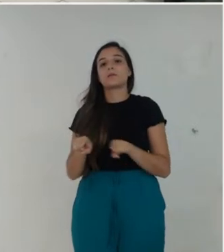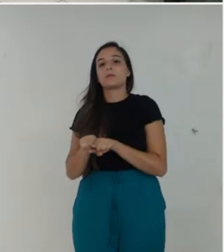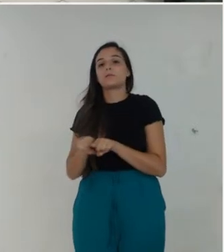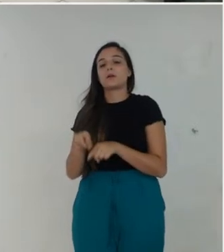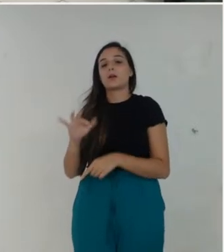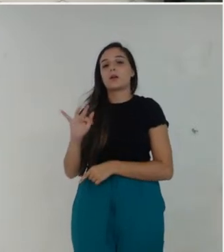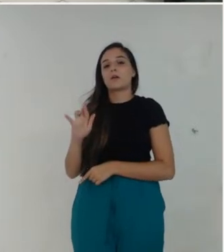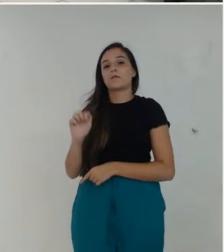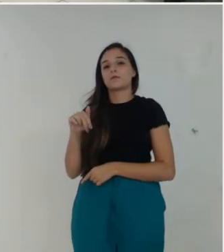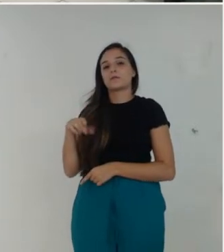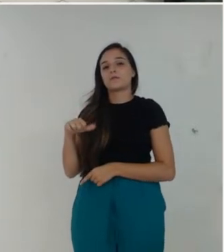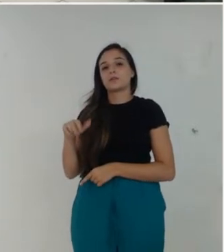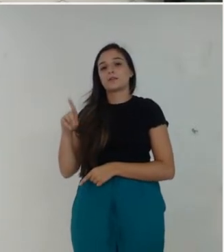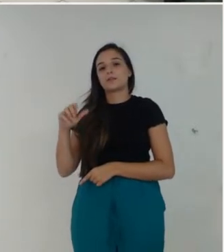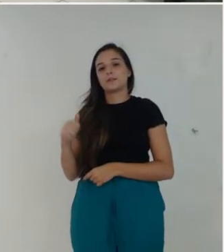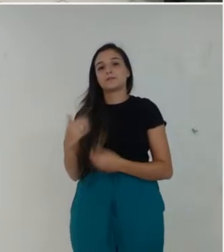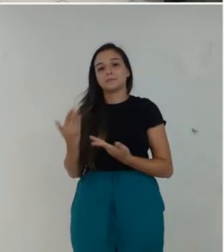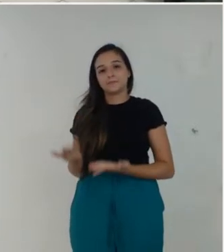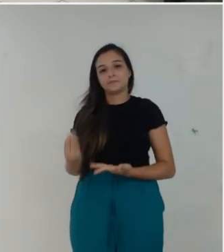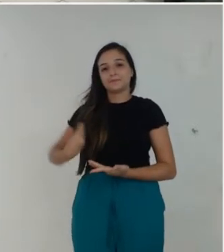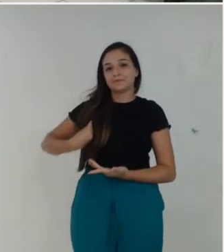Fernanda Crisma, que está aqui,